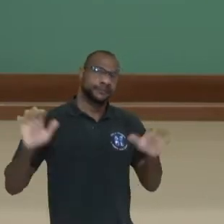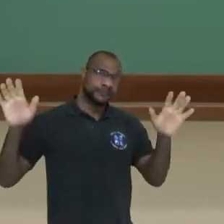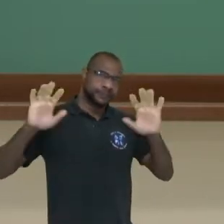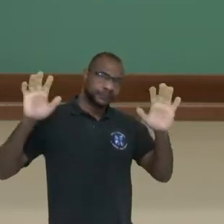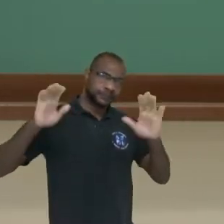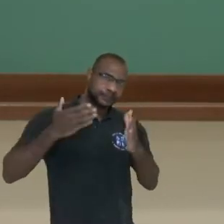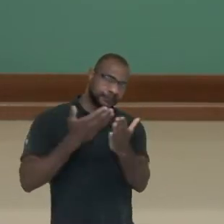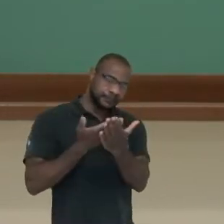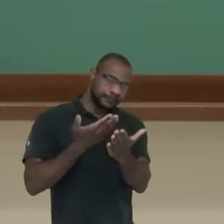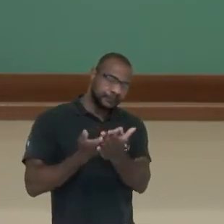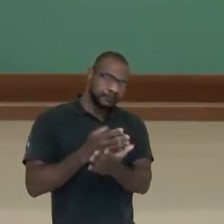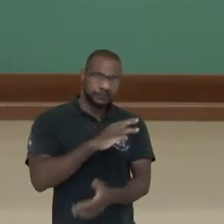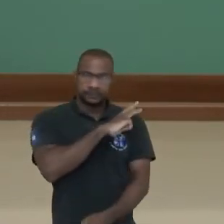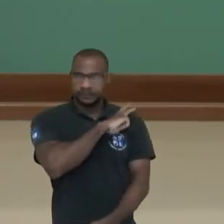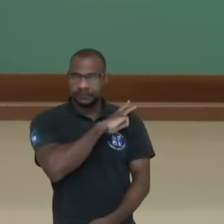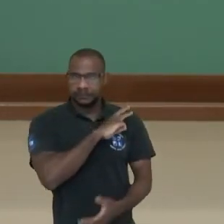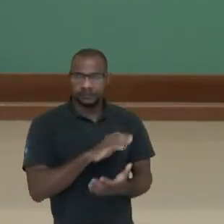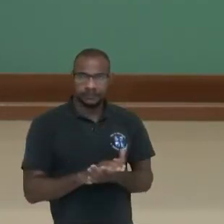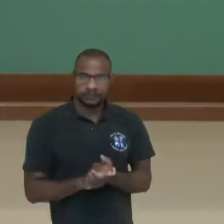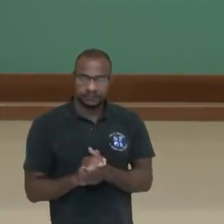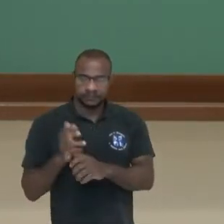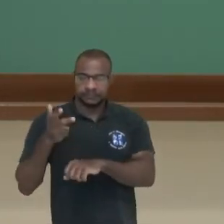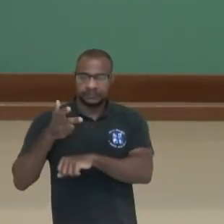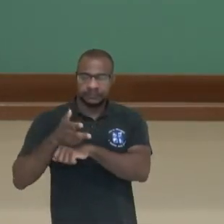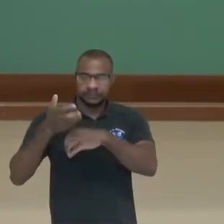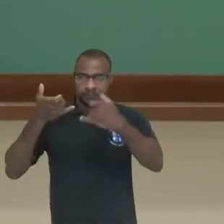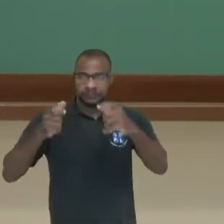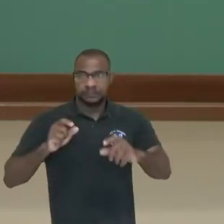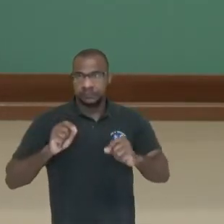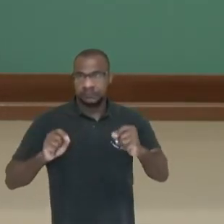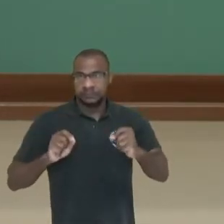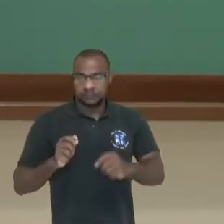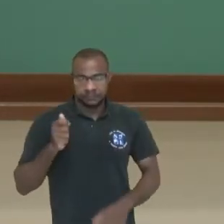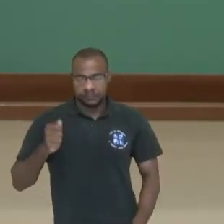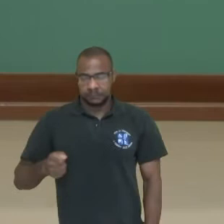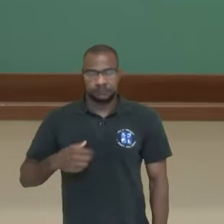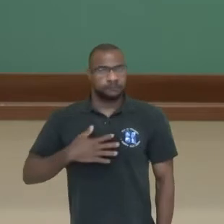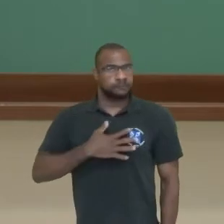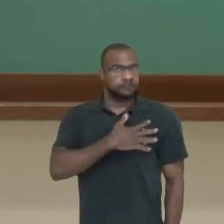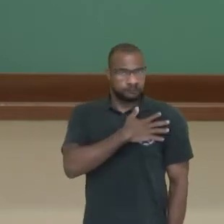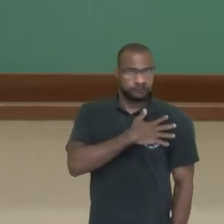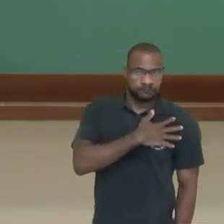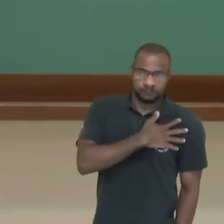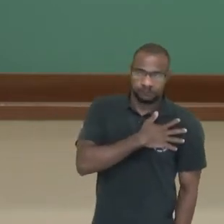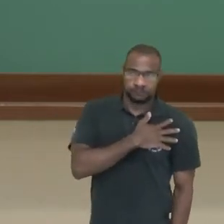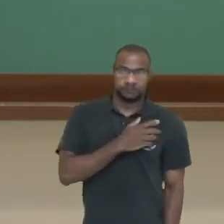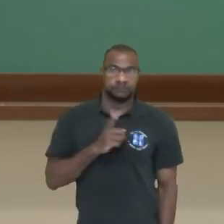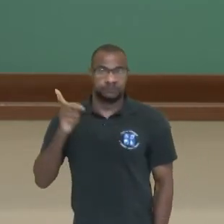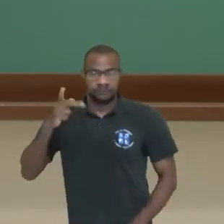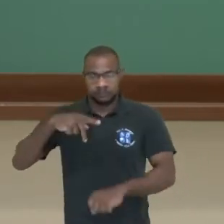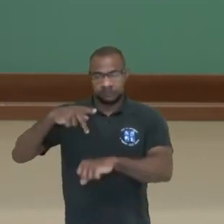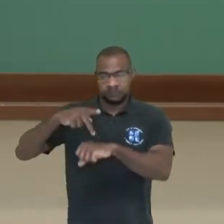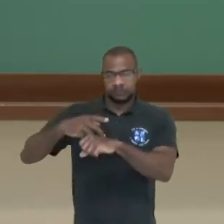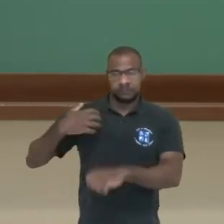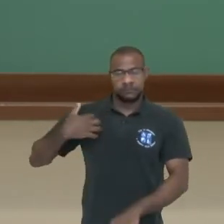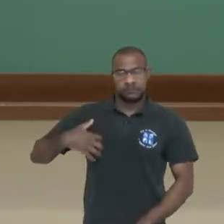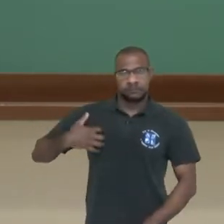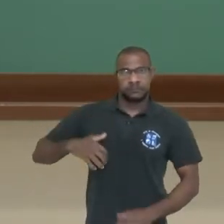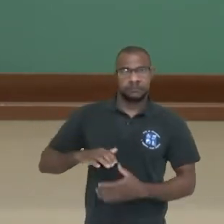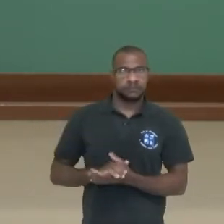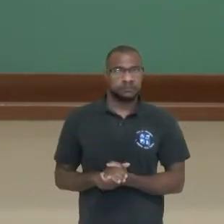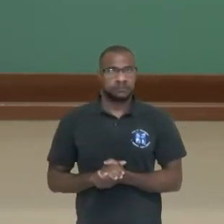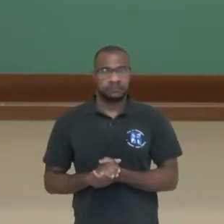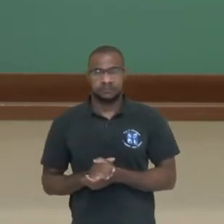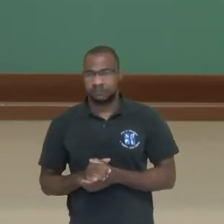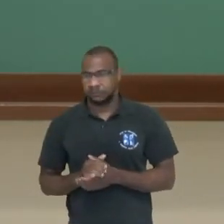Olá, estudante da terceira série. Nesse vídeo, vamos falar sobre o regime militar na Argentina. Durante a Guerra Fria,